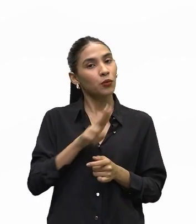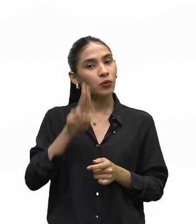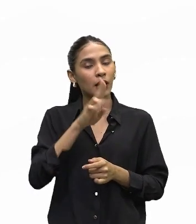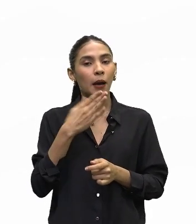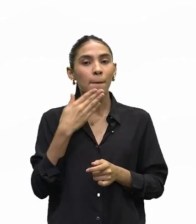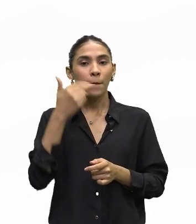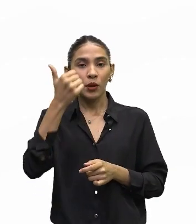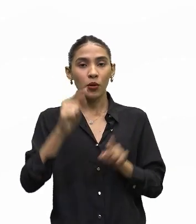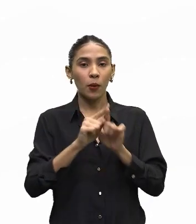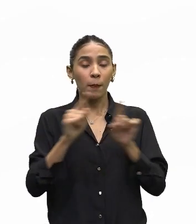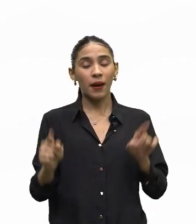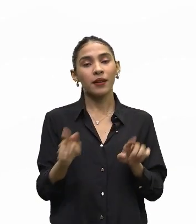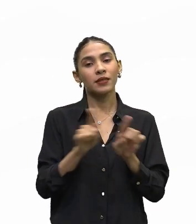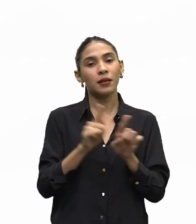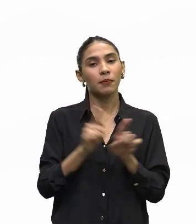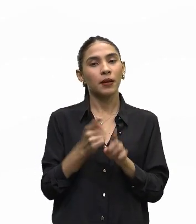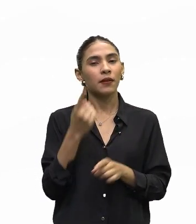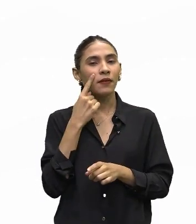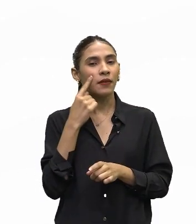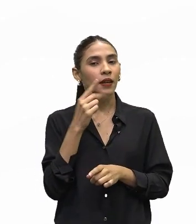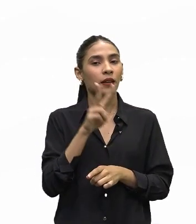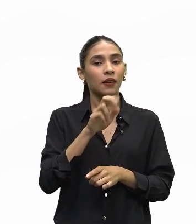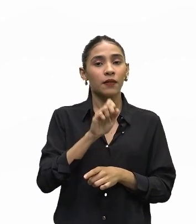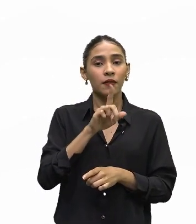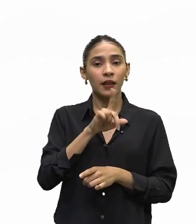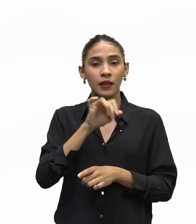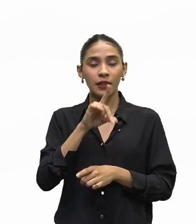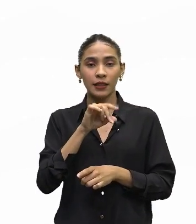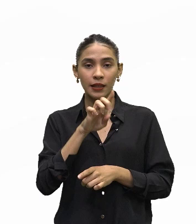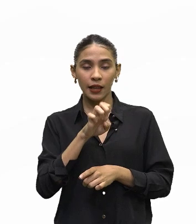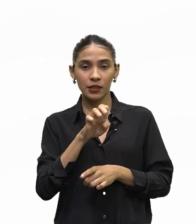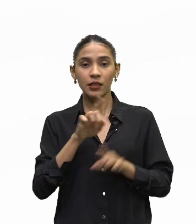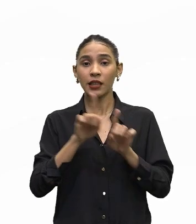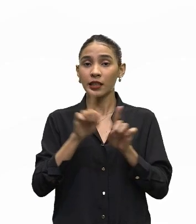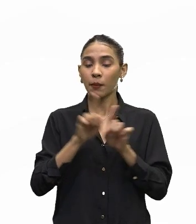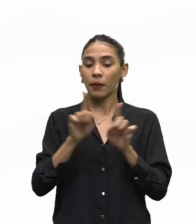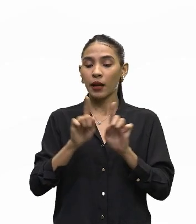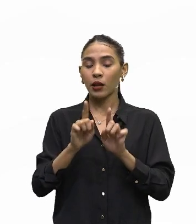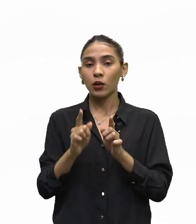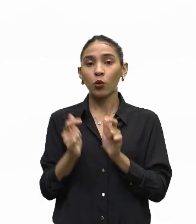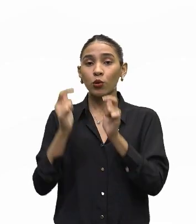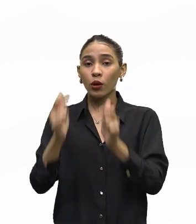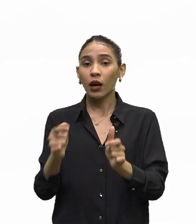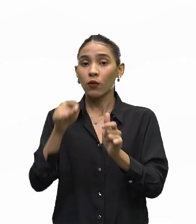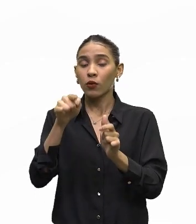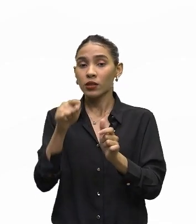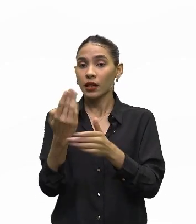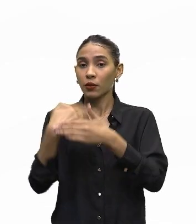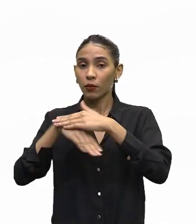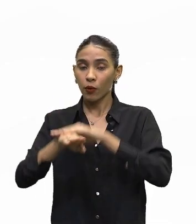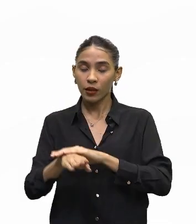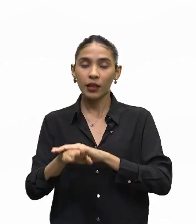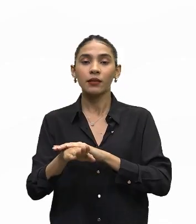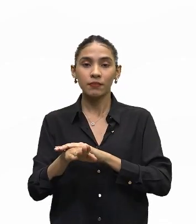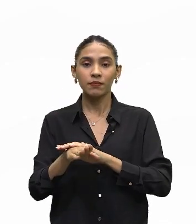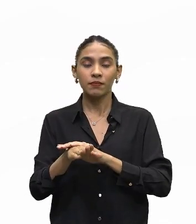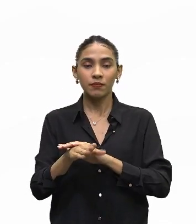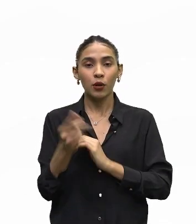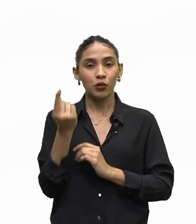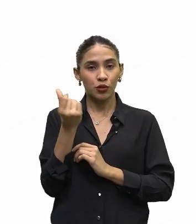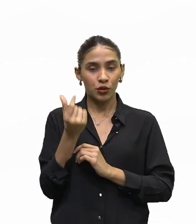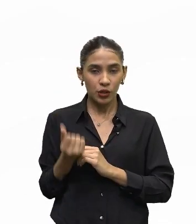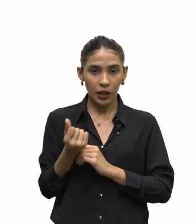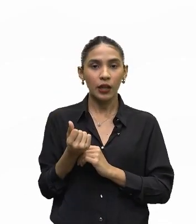mas também você tem que verificar a validade e verificar o local de armazenamento para que vale a pena você ter